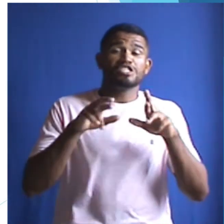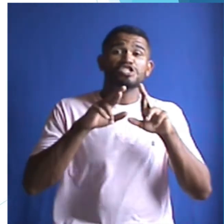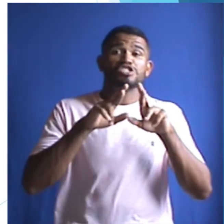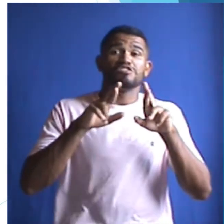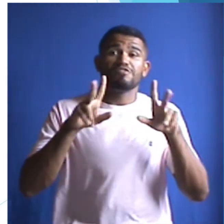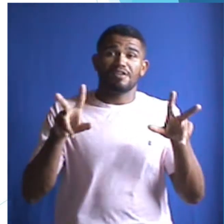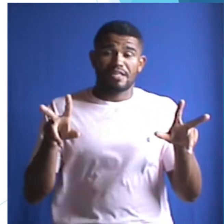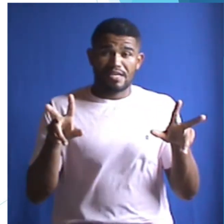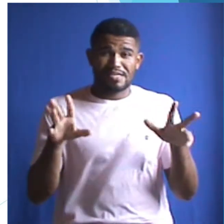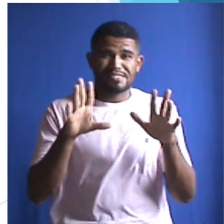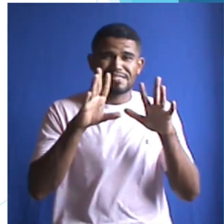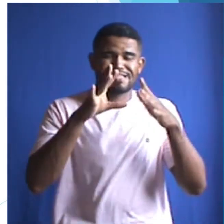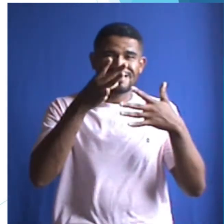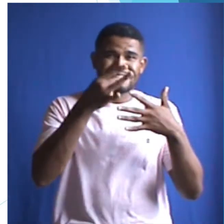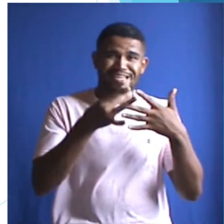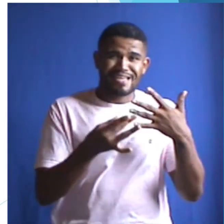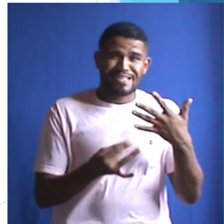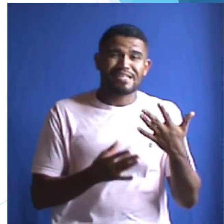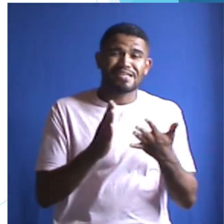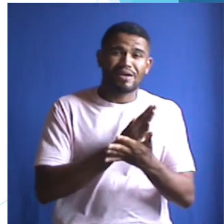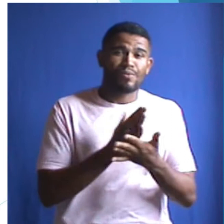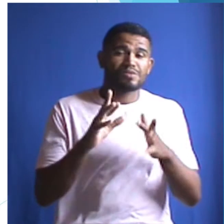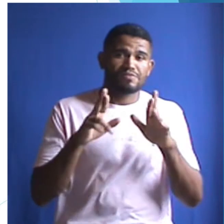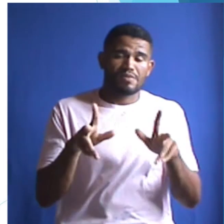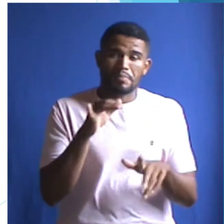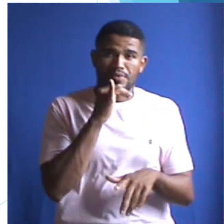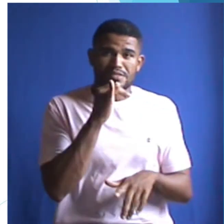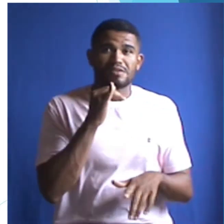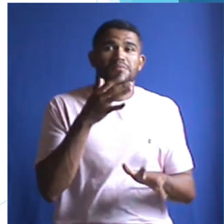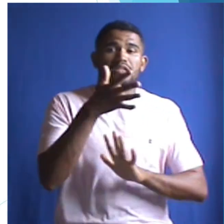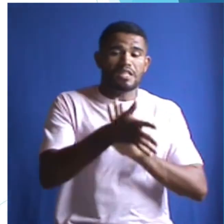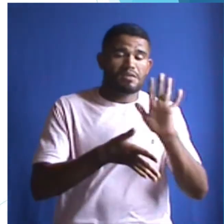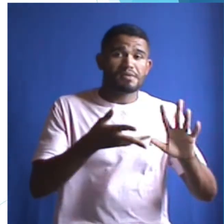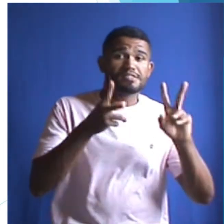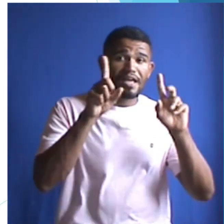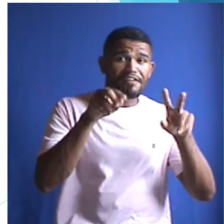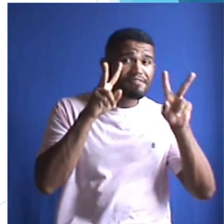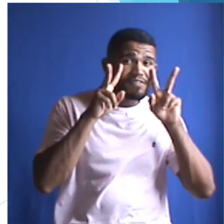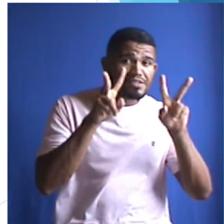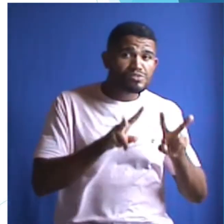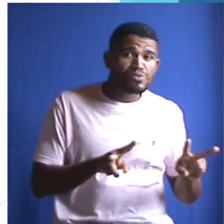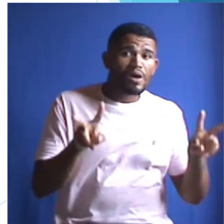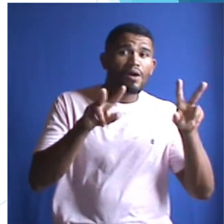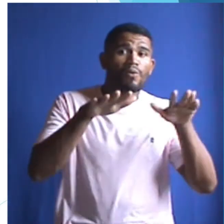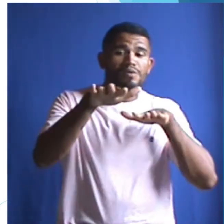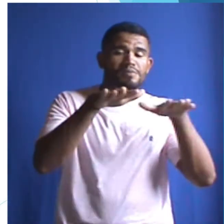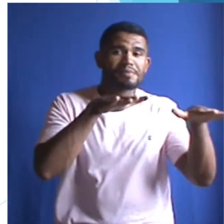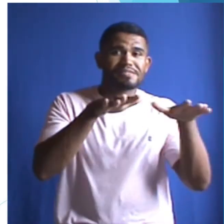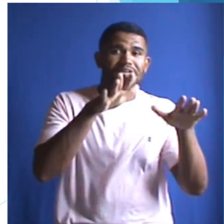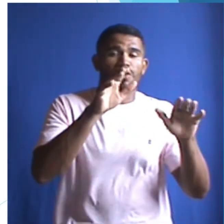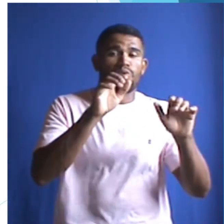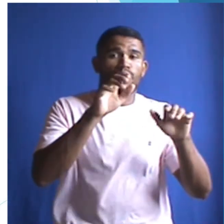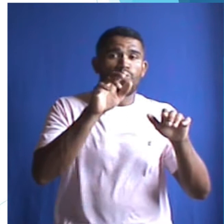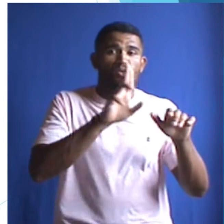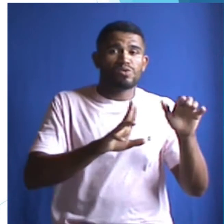uma língua que tem aspectos muito distintos. Por exemplo, é uma língua visual, ela é espacial